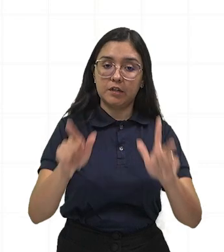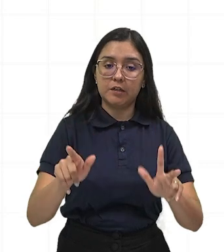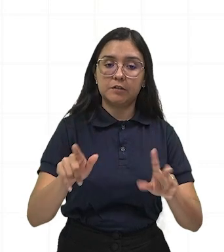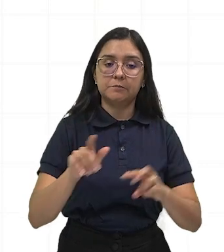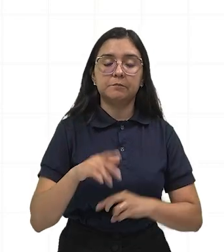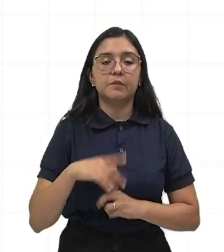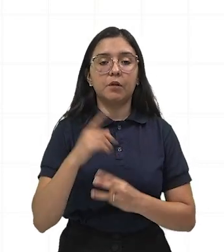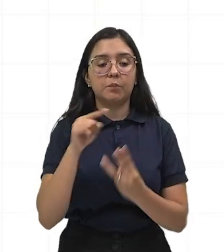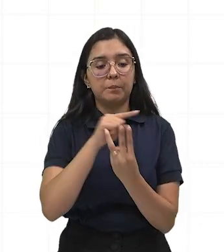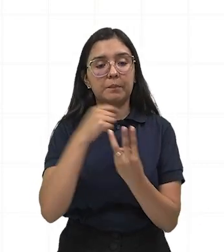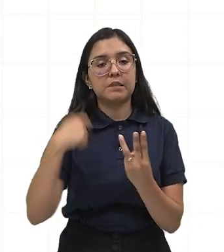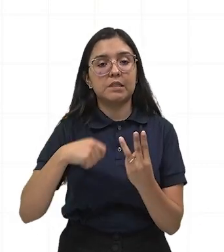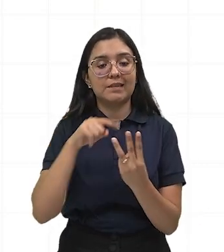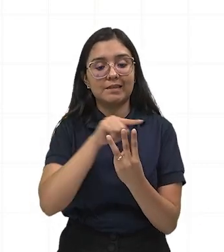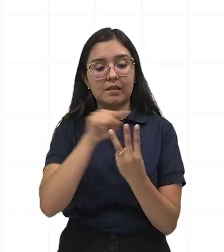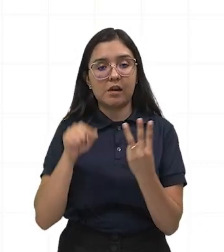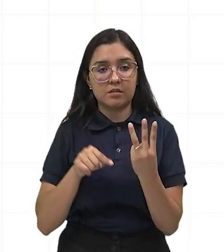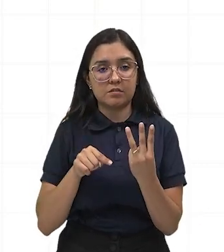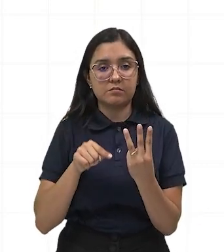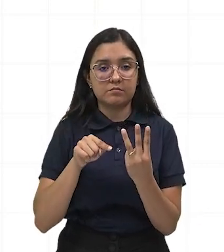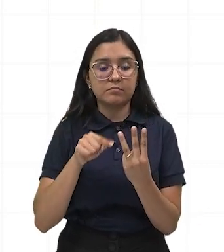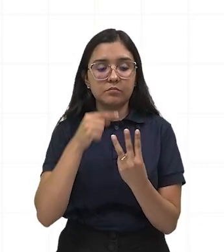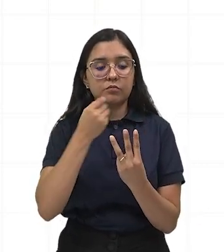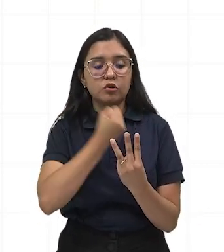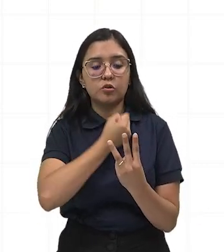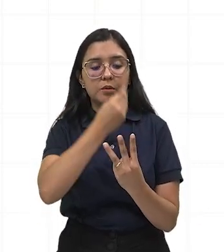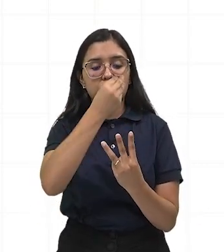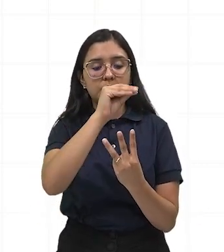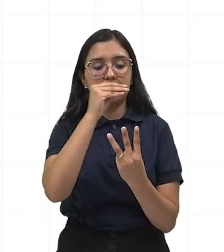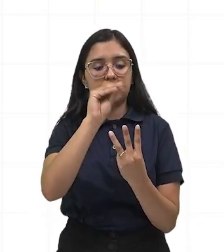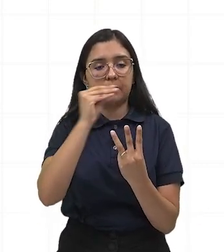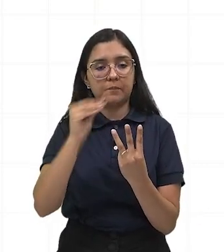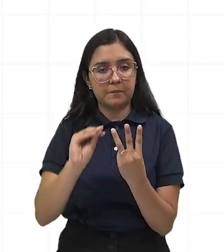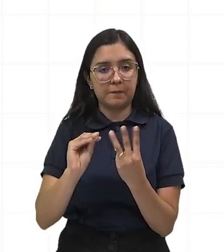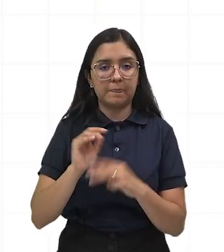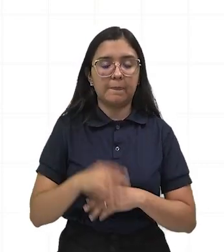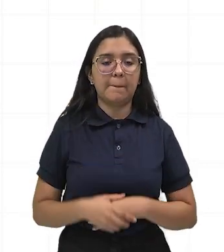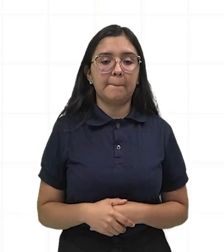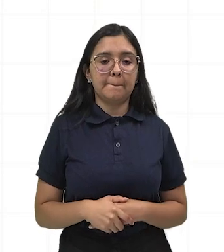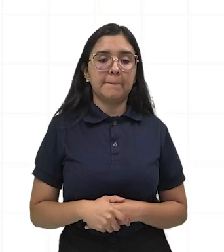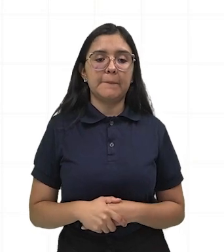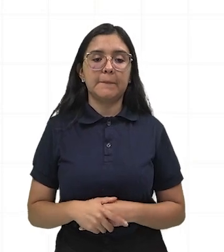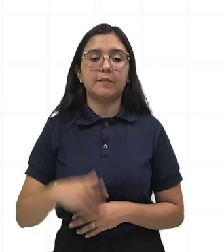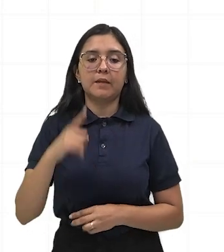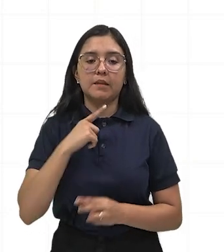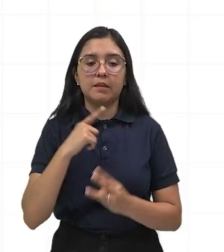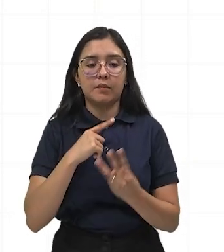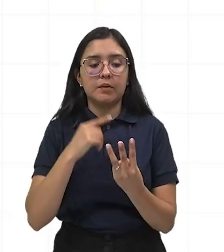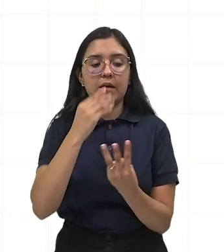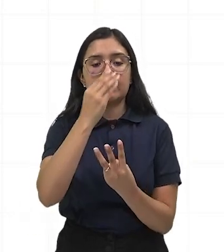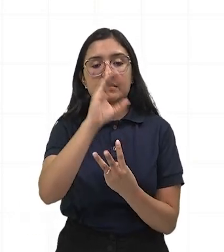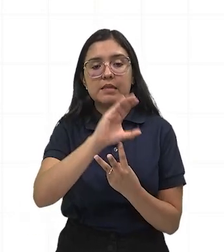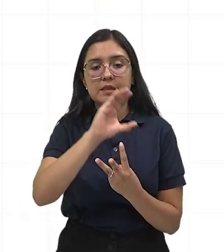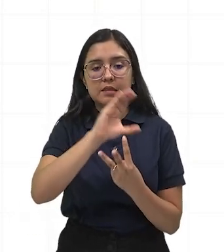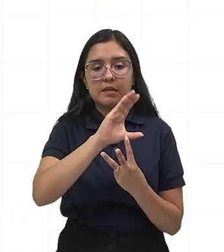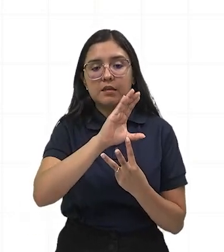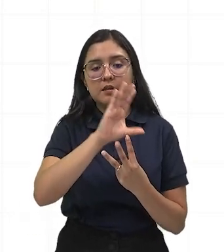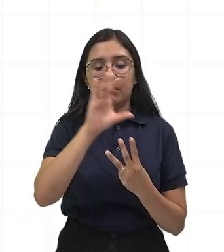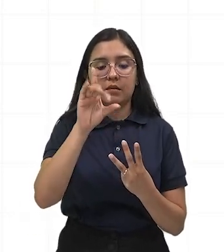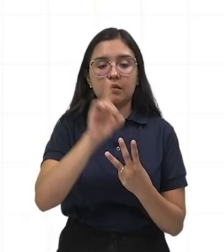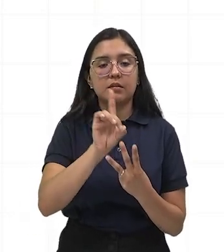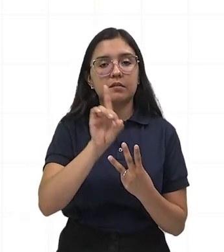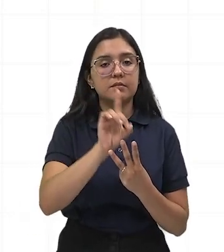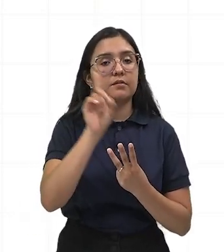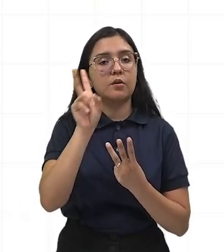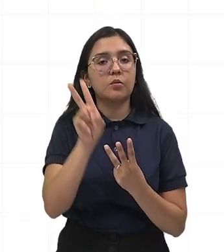3 algarismos, então nós temos que lembrar, olha, que nós temos a classe das centenas, a classe